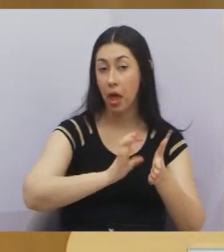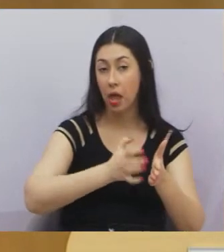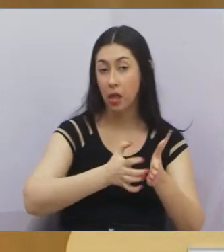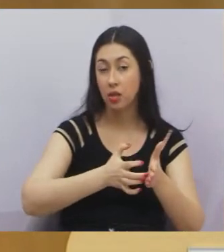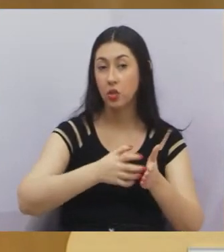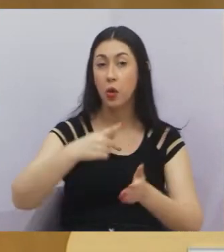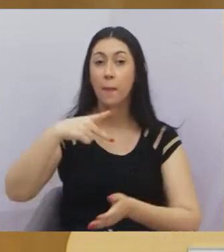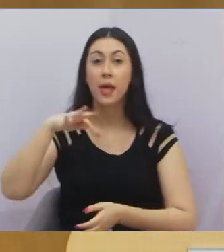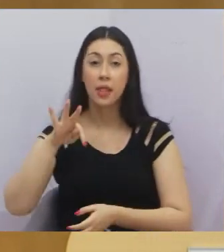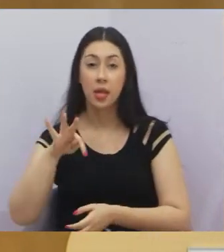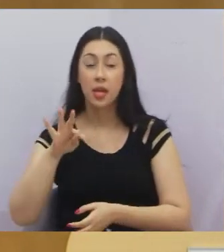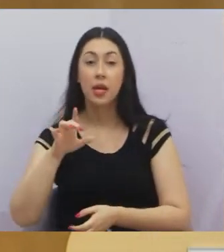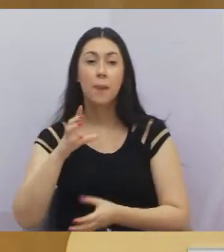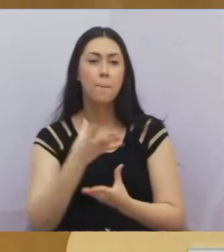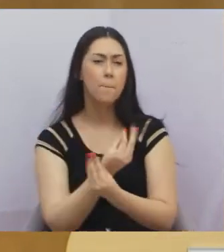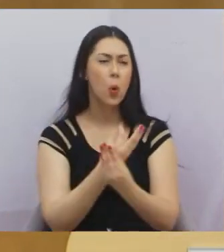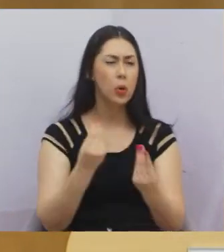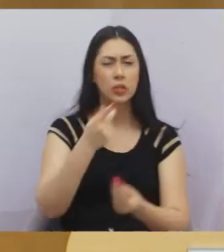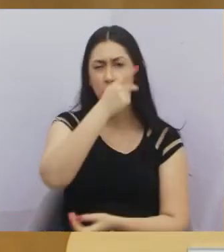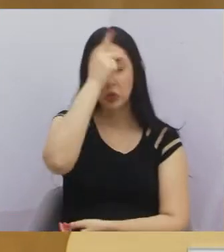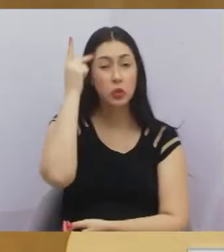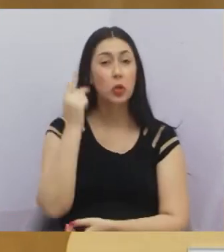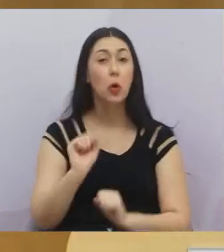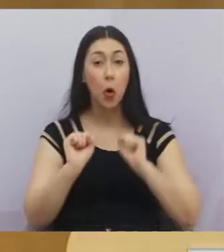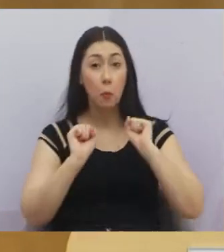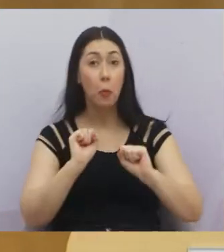muitos teve a oportunidade de fazer faculdade.